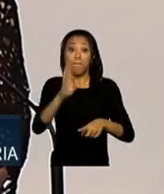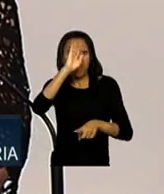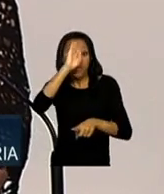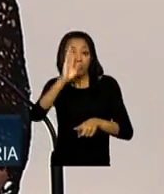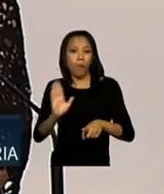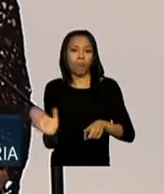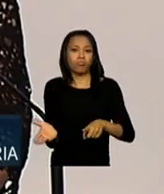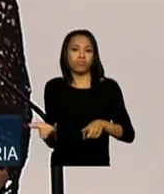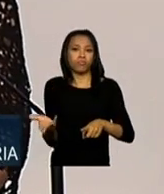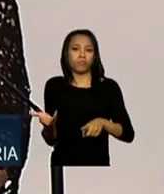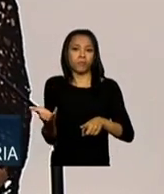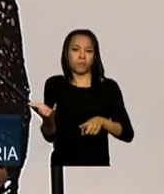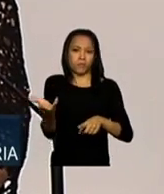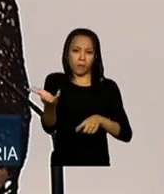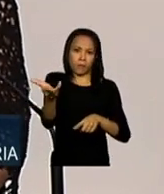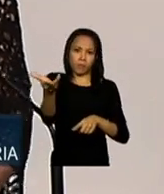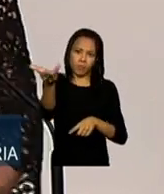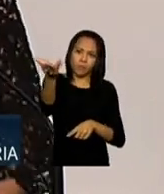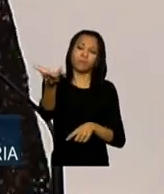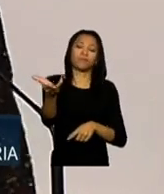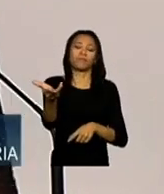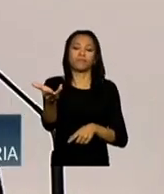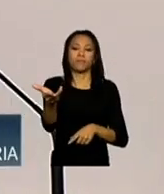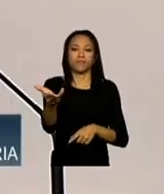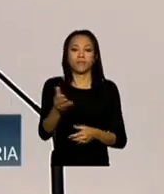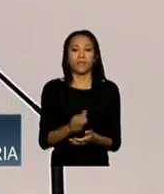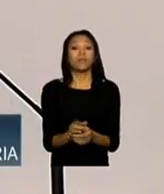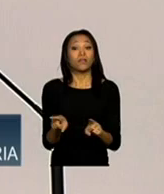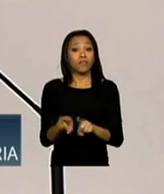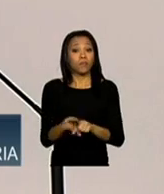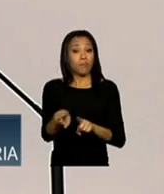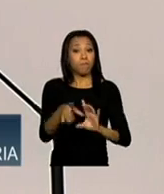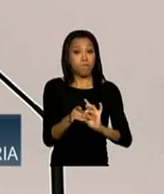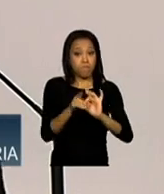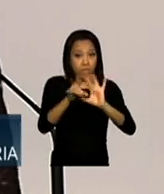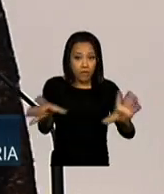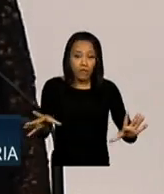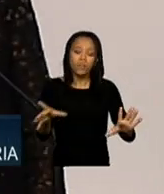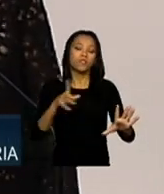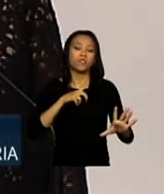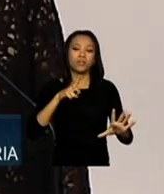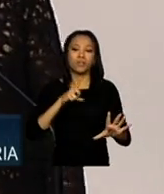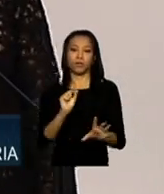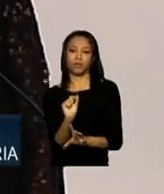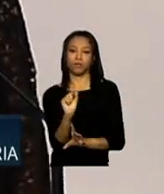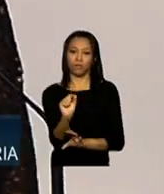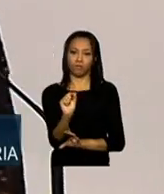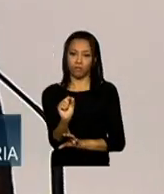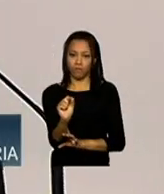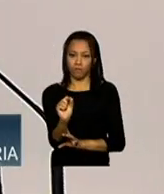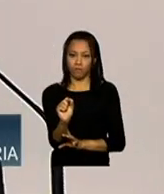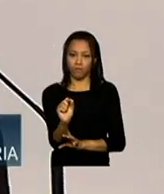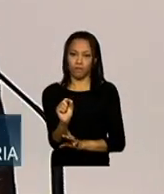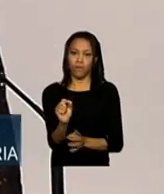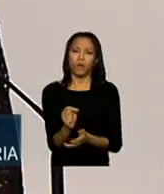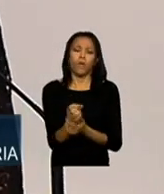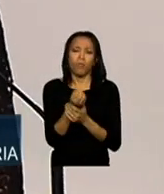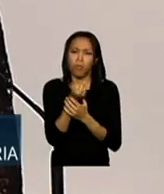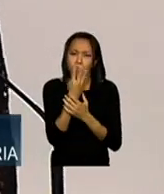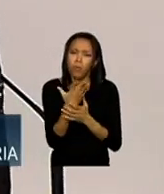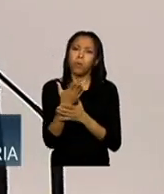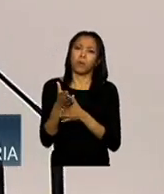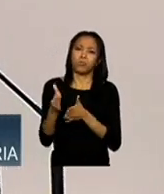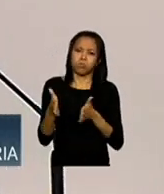dos ganhos de produtividade, permitindo manter uma relação e uma